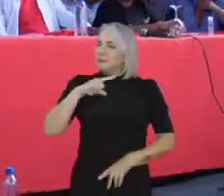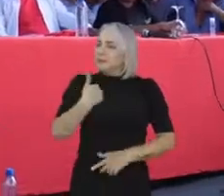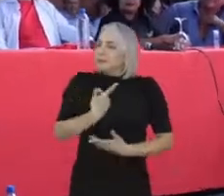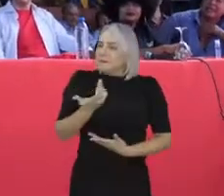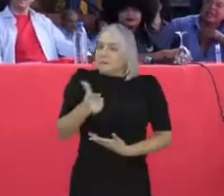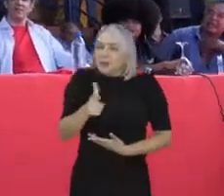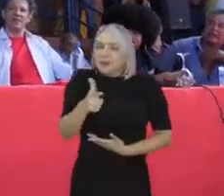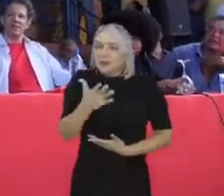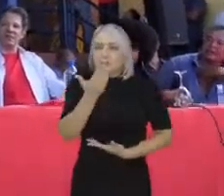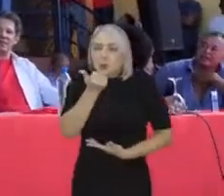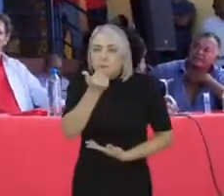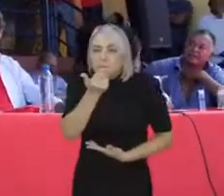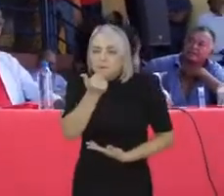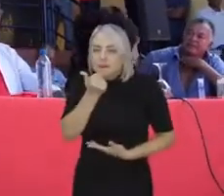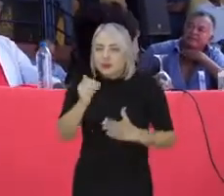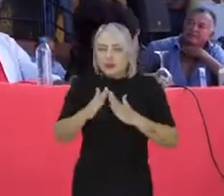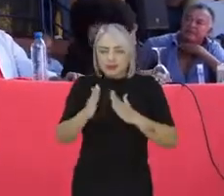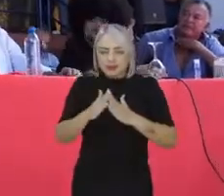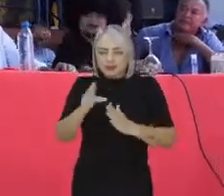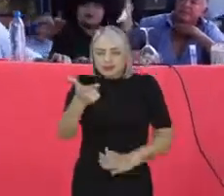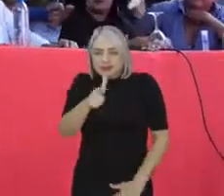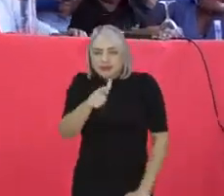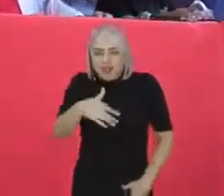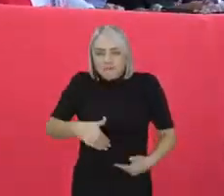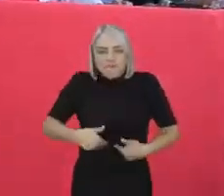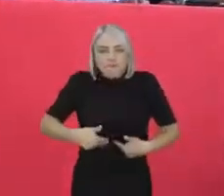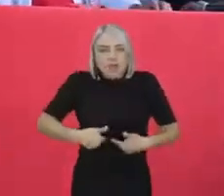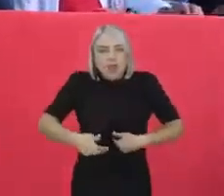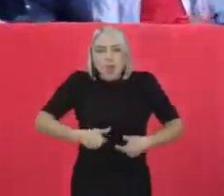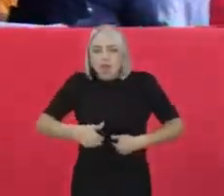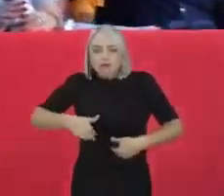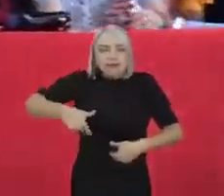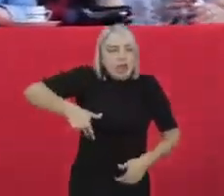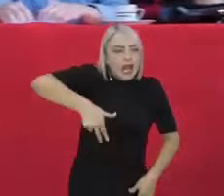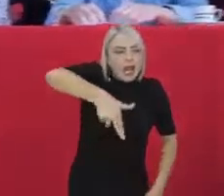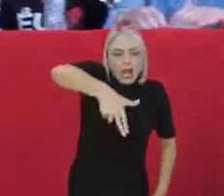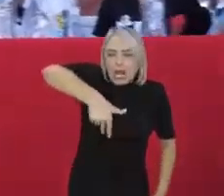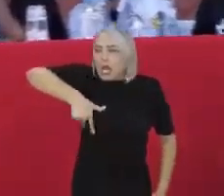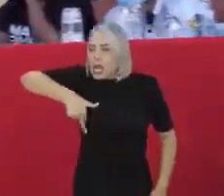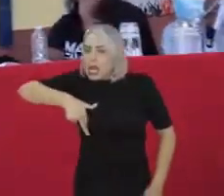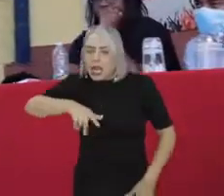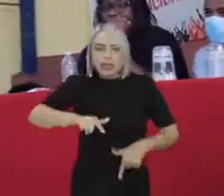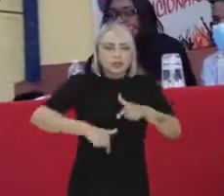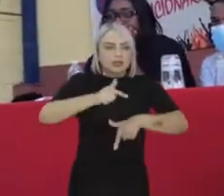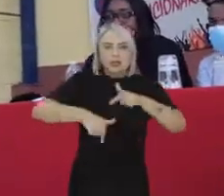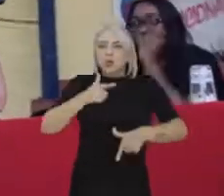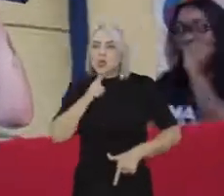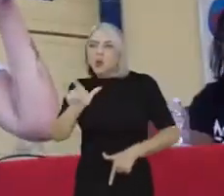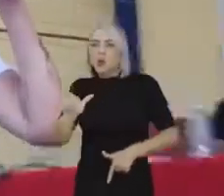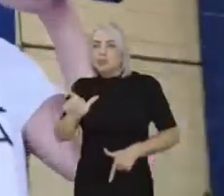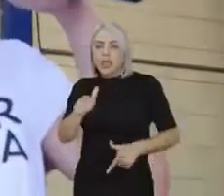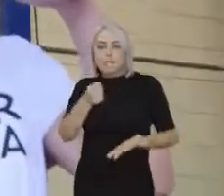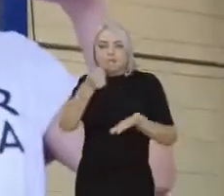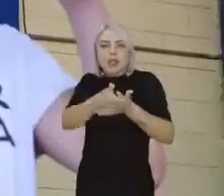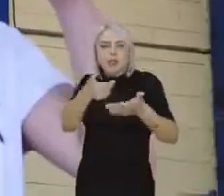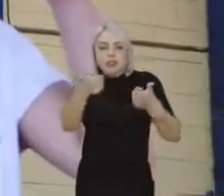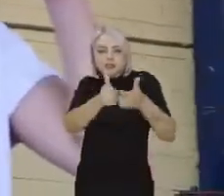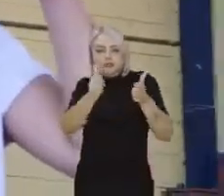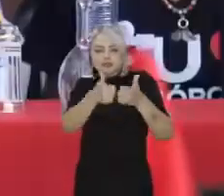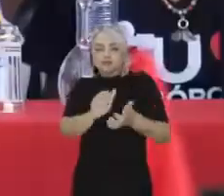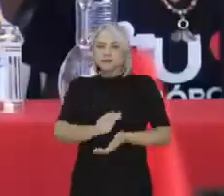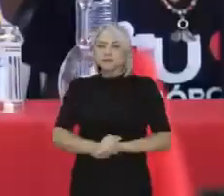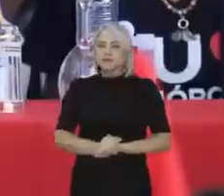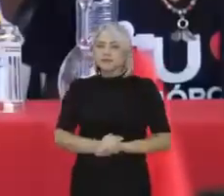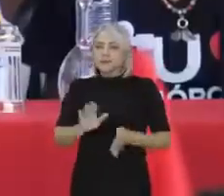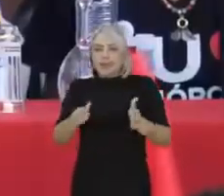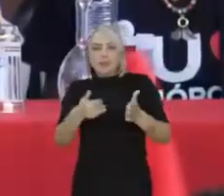comer, mesmo quando a gente tem que ficar andando a pé até o nosso trabalho porque a gente não consegue pegar um transporte público, até quando a gente tem que